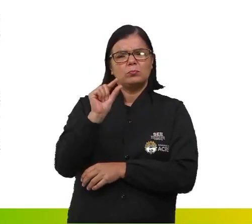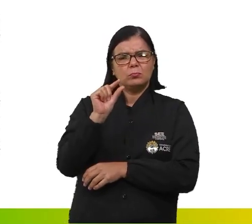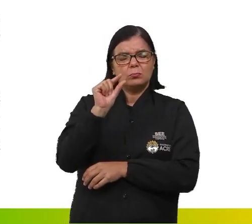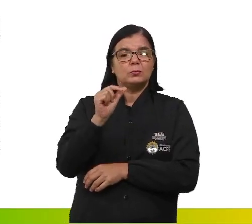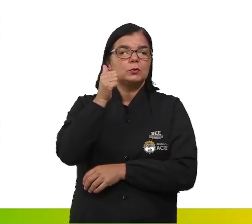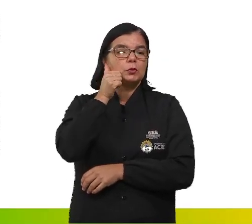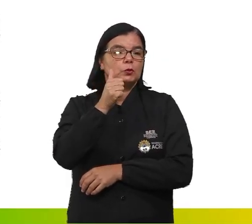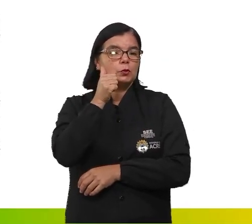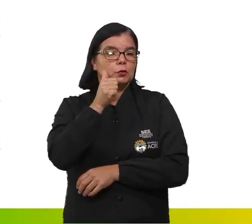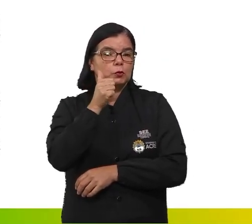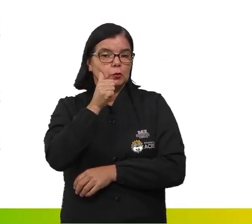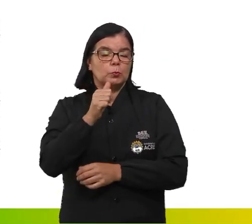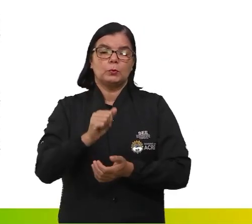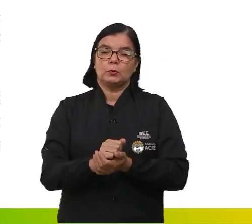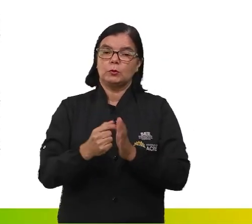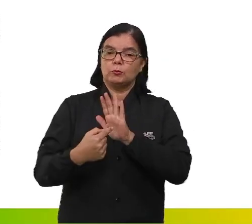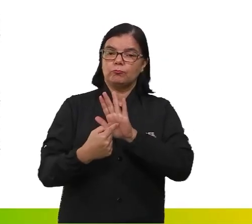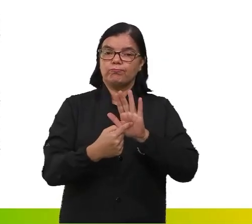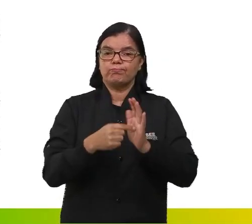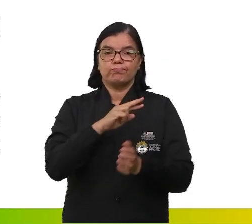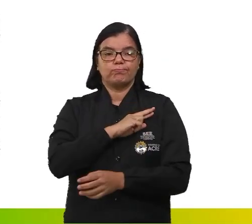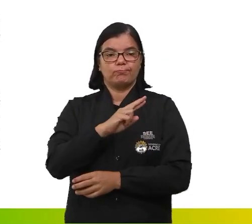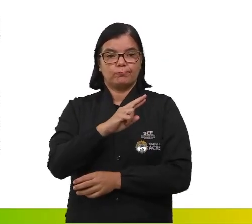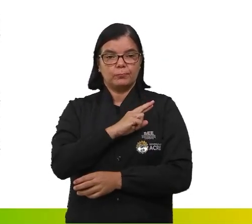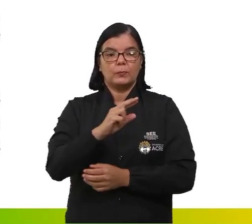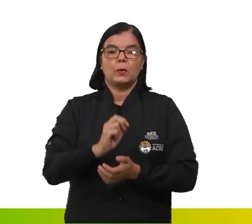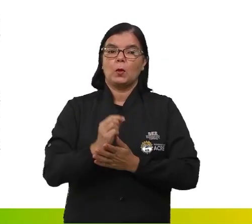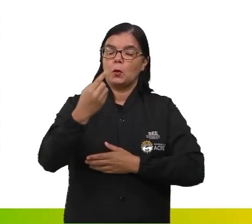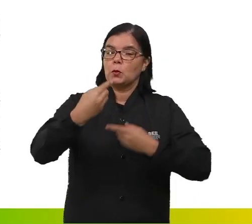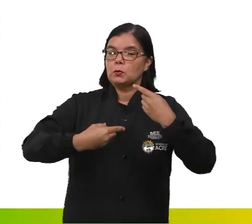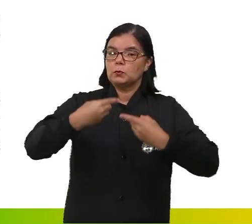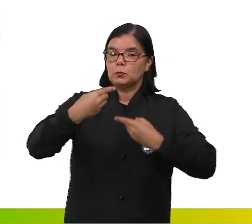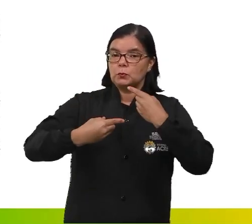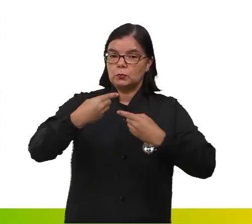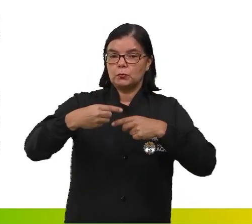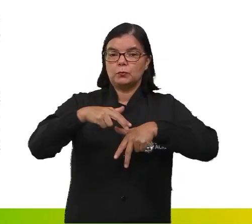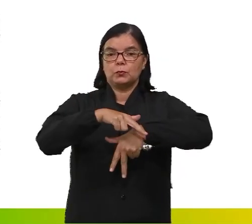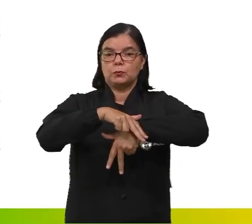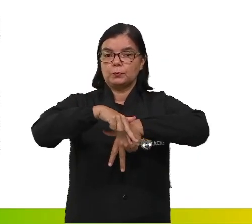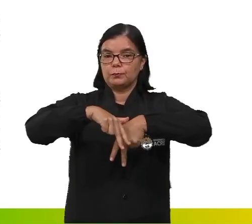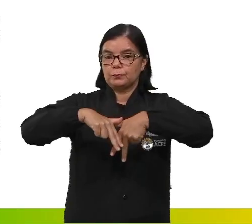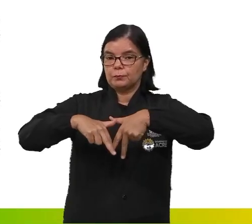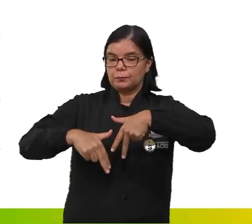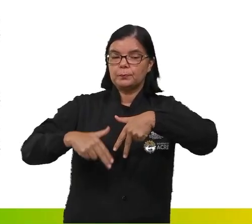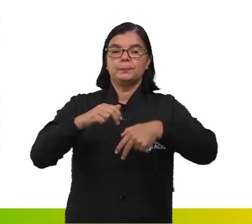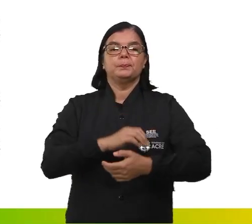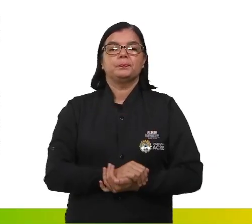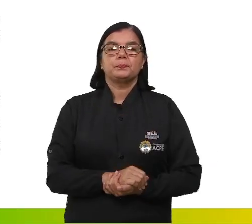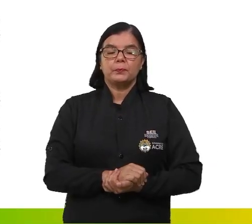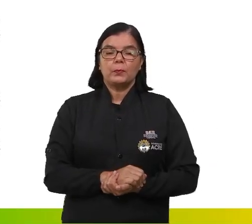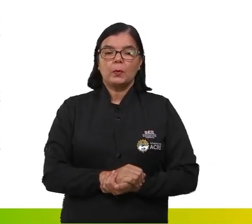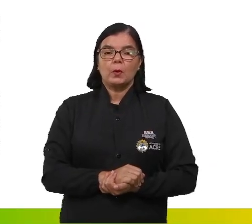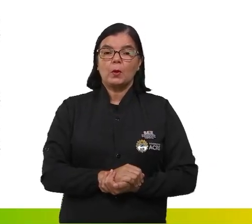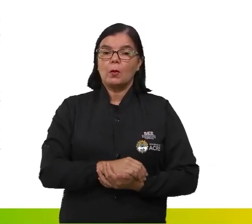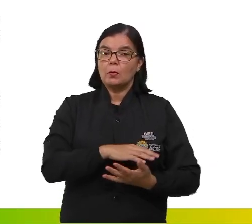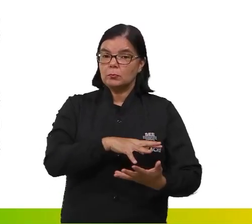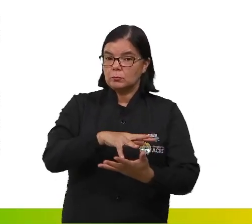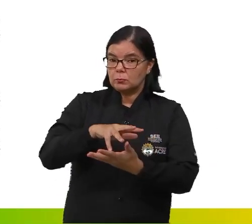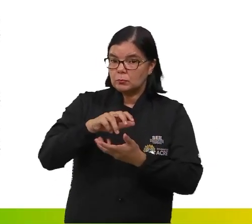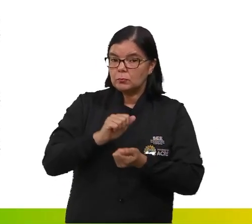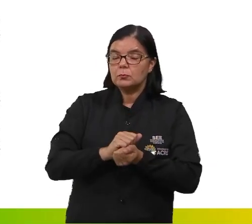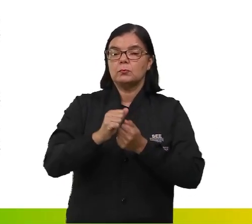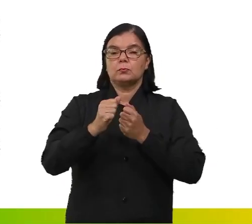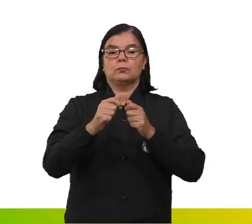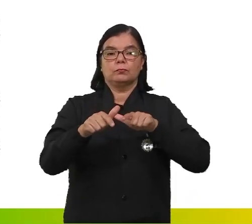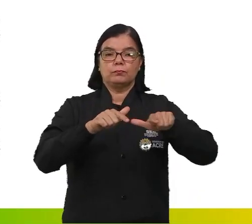feminina em posições de destaque e pouca discussão sobre a questão de gênero. No mundo do